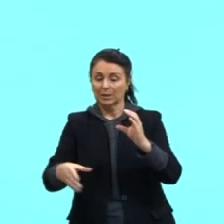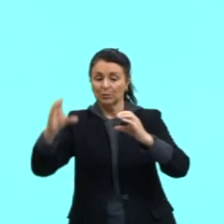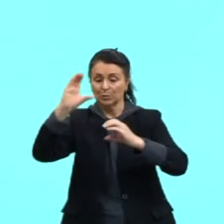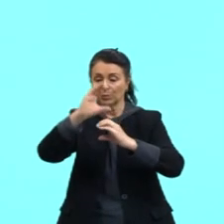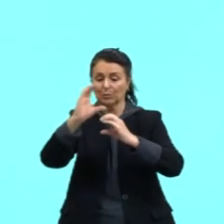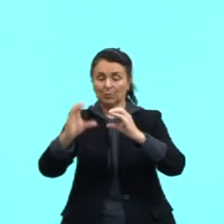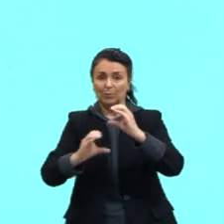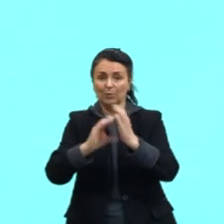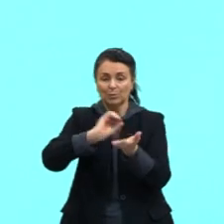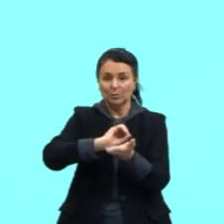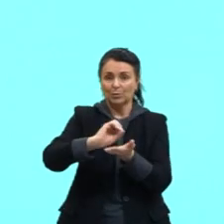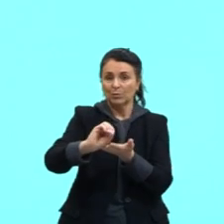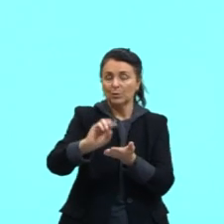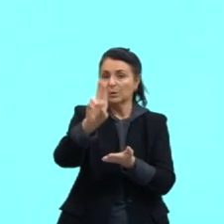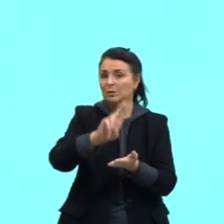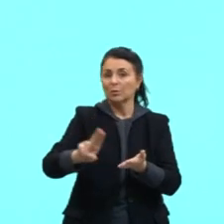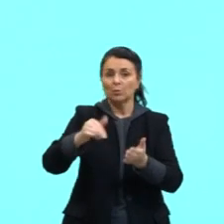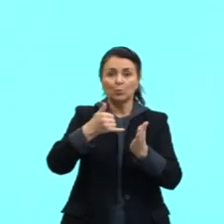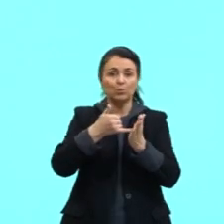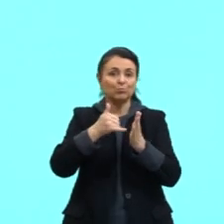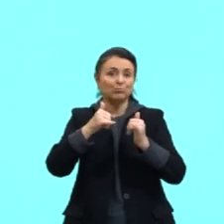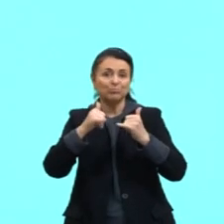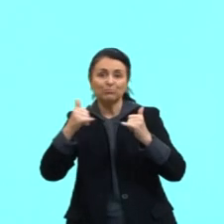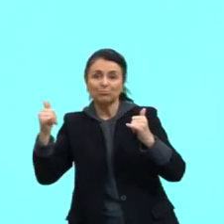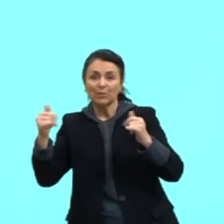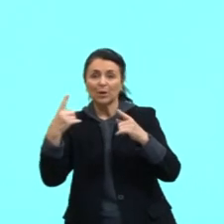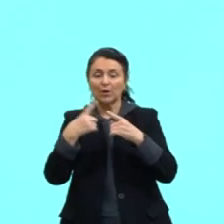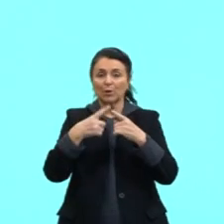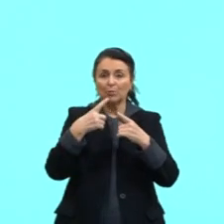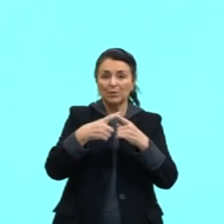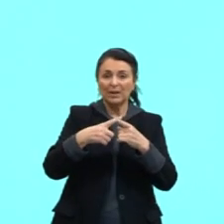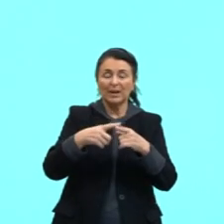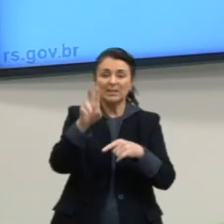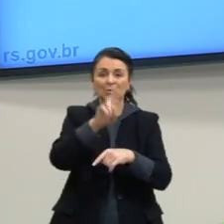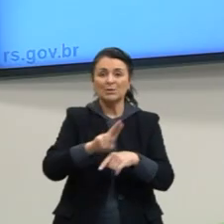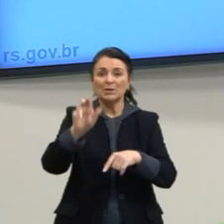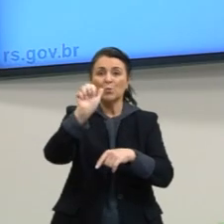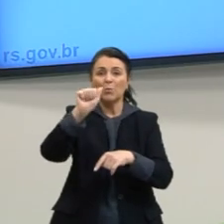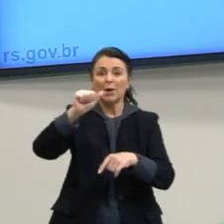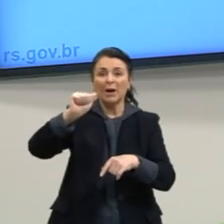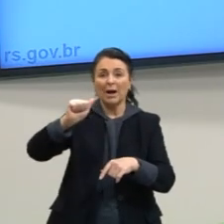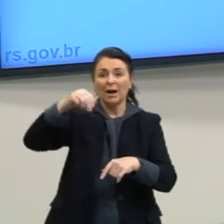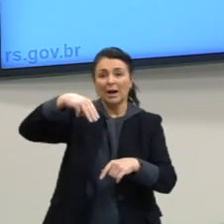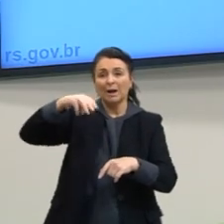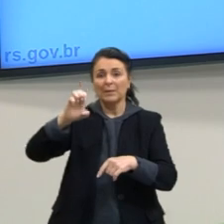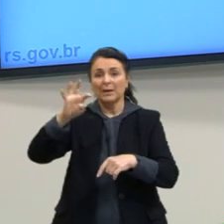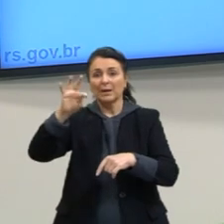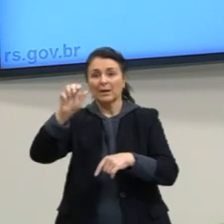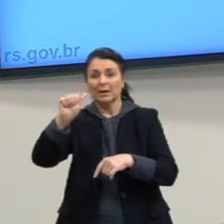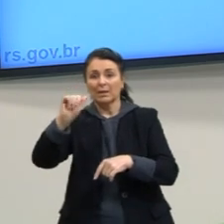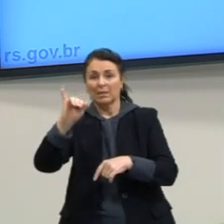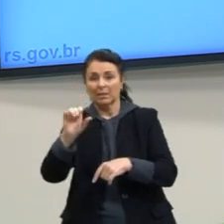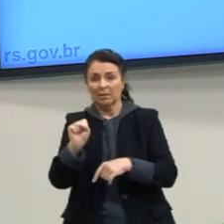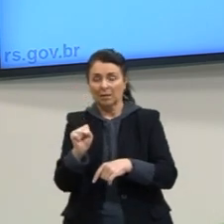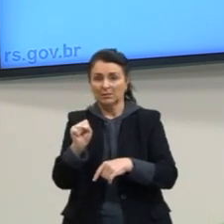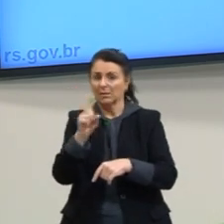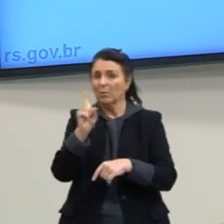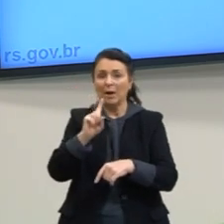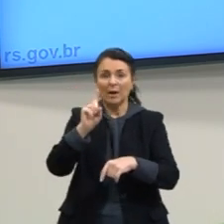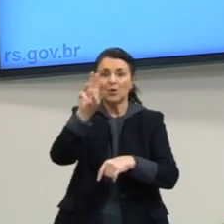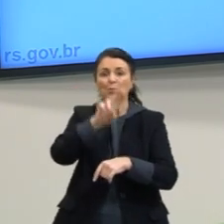e eles não conduzem eletricidade até porque ocorre entre os ametais que não tem essa característica né não é uma ligação que ocorre entre